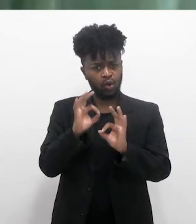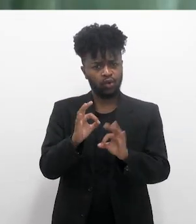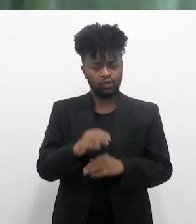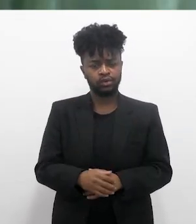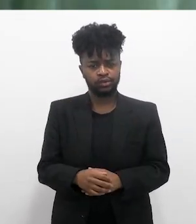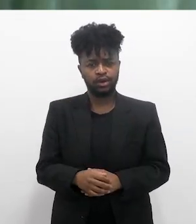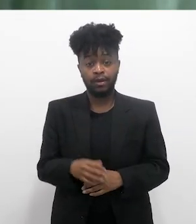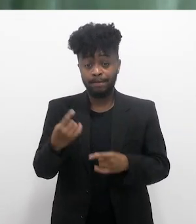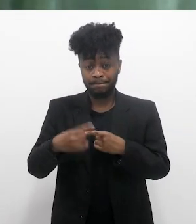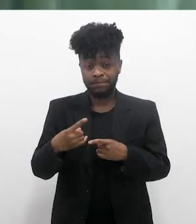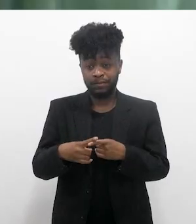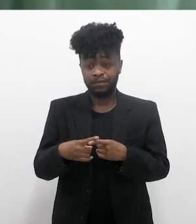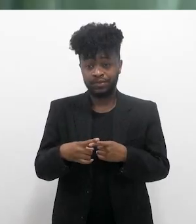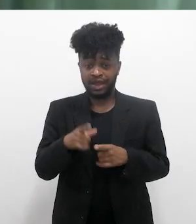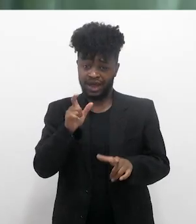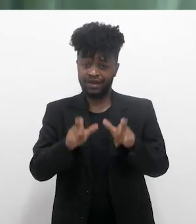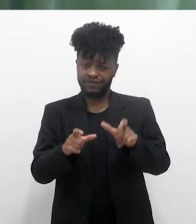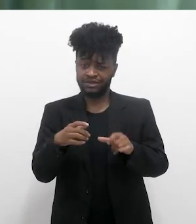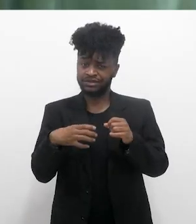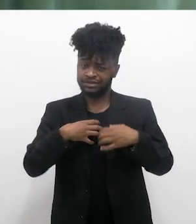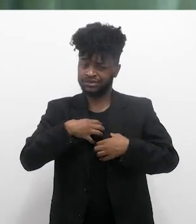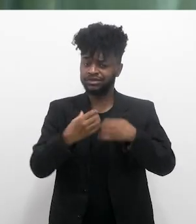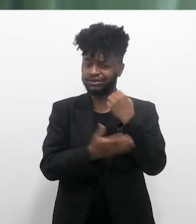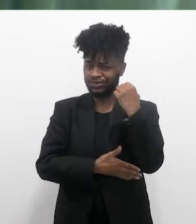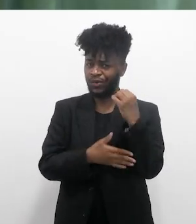aí gerou muitas vezes muito ciúme, né?